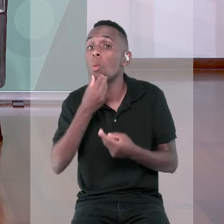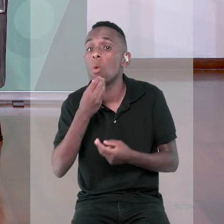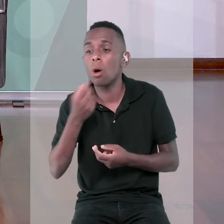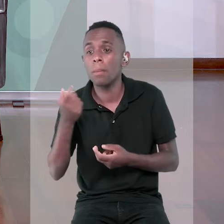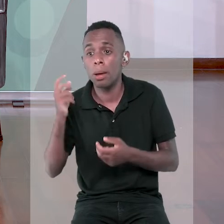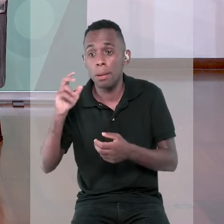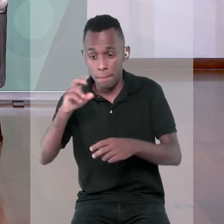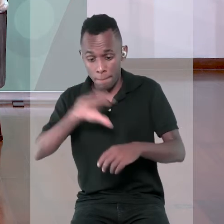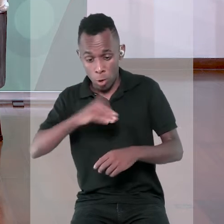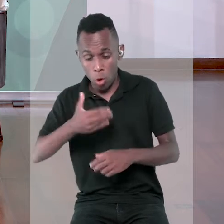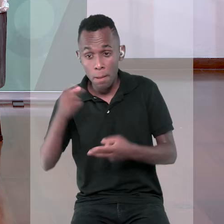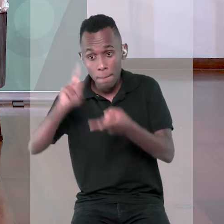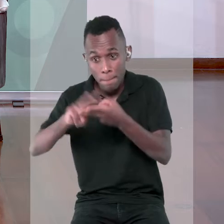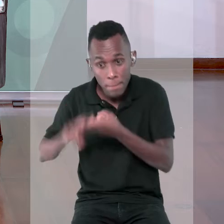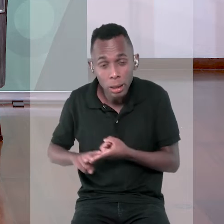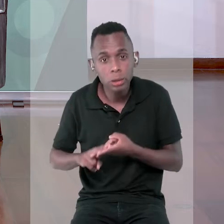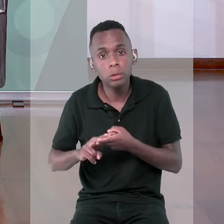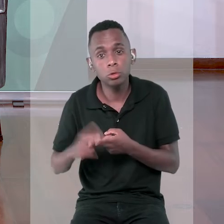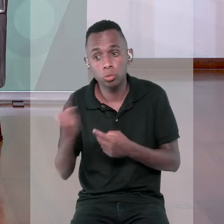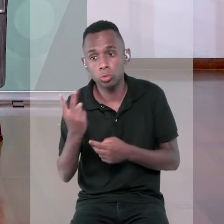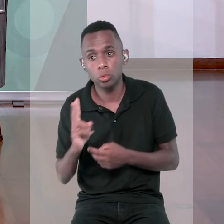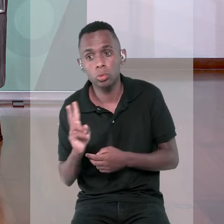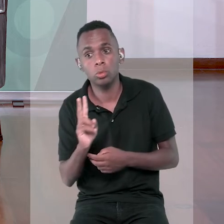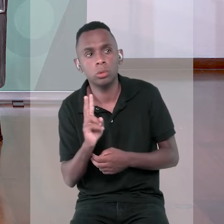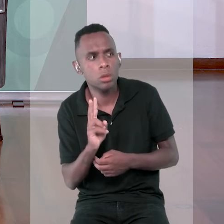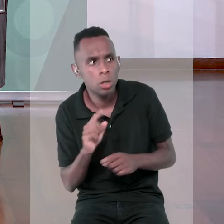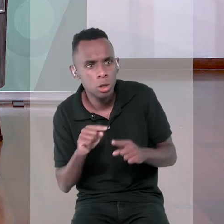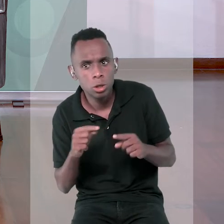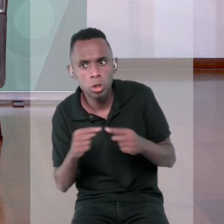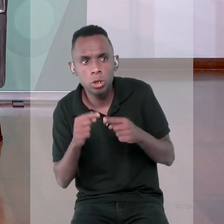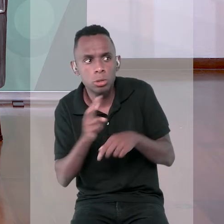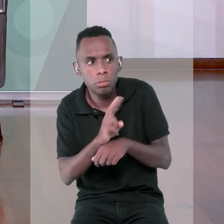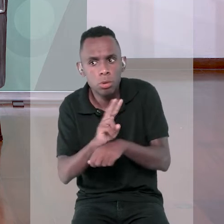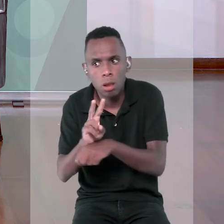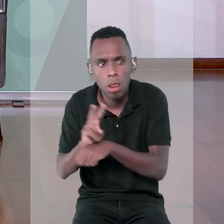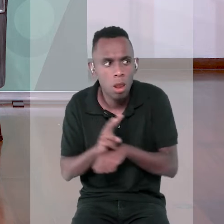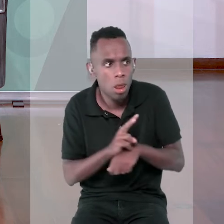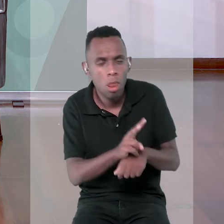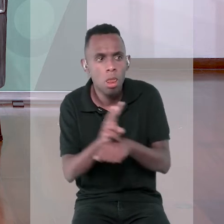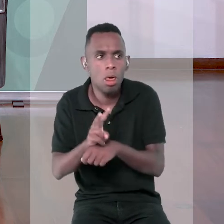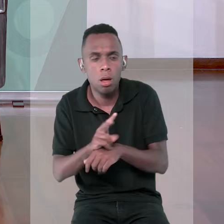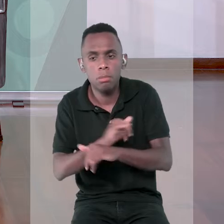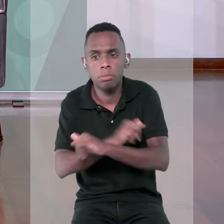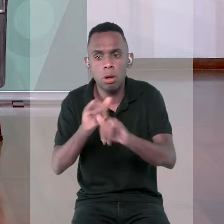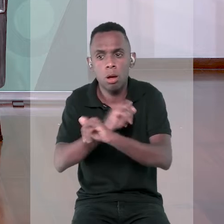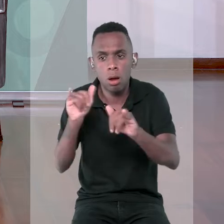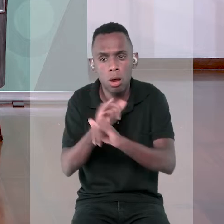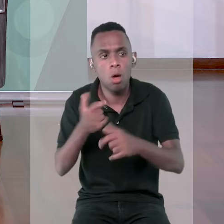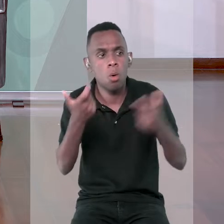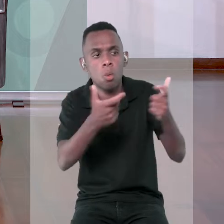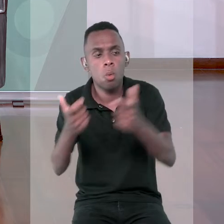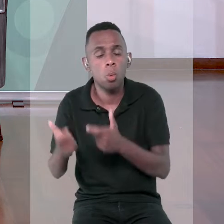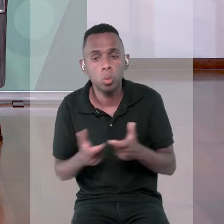portugueses de surpresa e leva para o batalhão, e eles estavam meio que de espiões para exatamente delatar o batalhão brasileiro, né, a